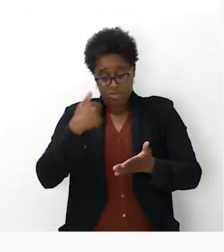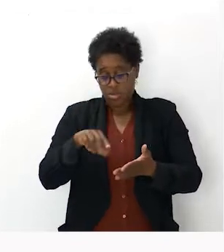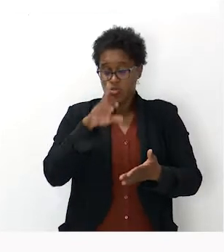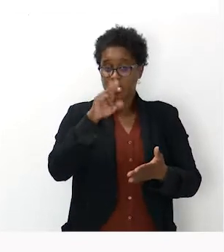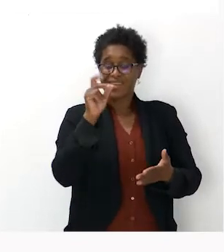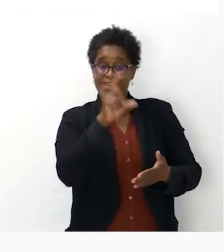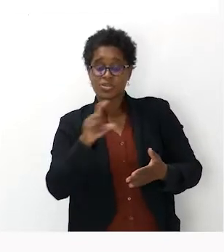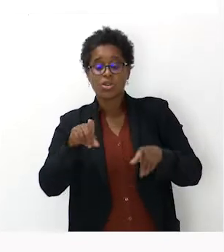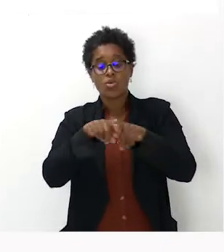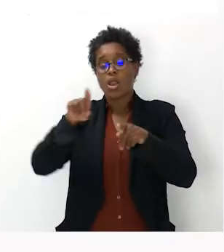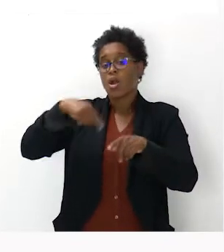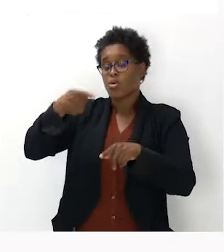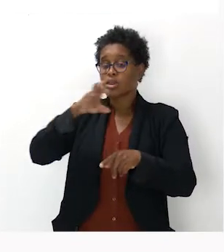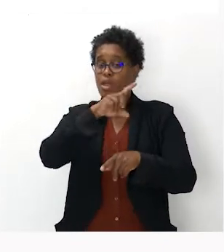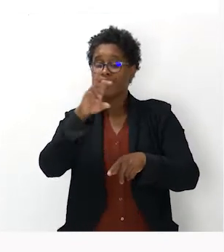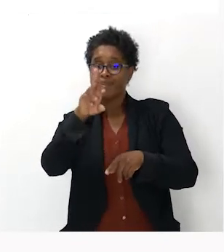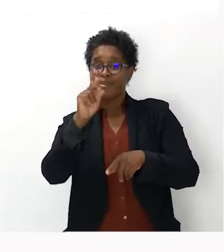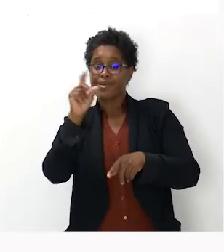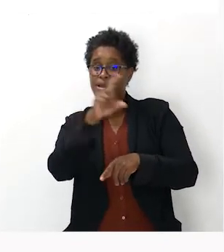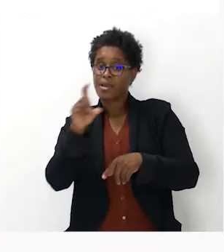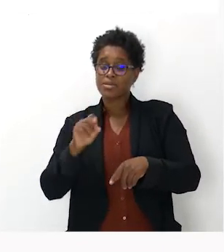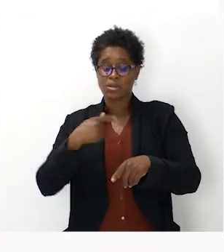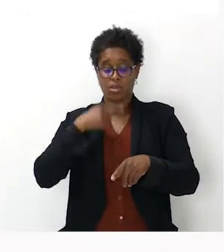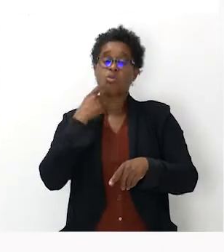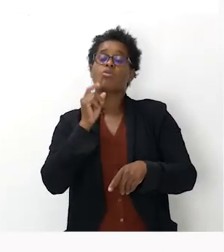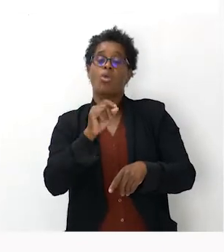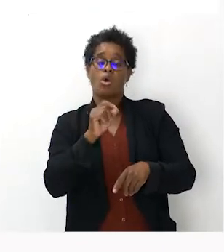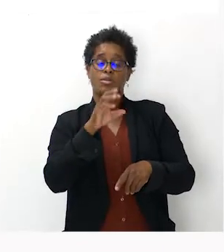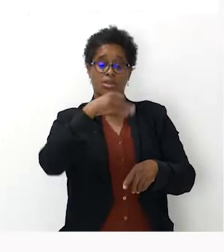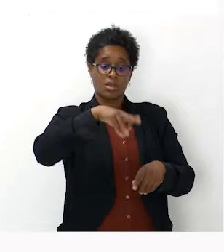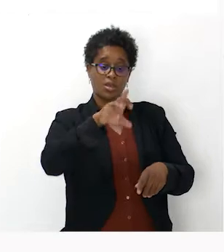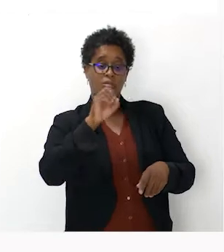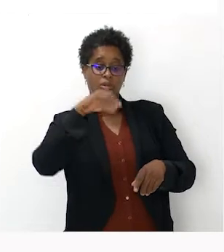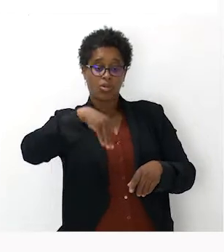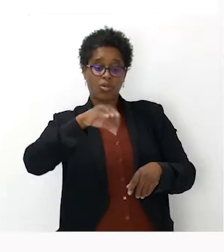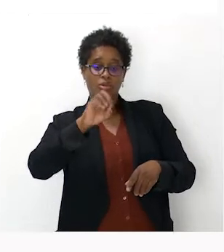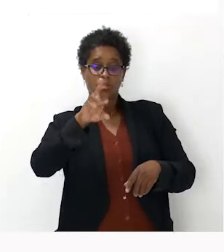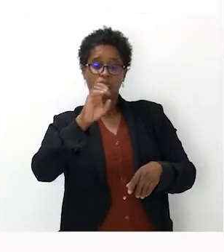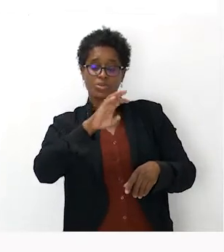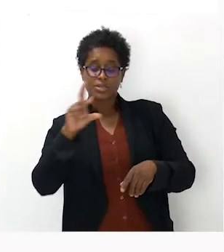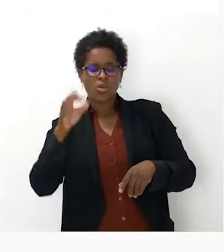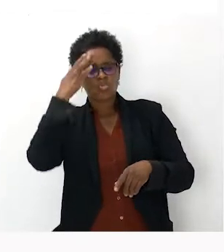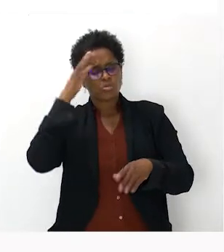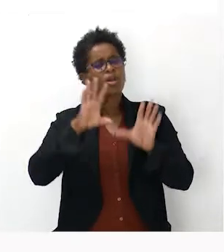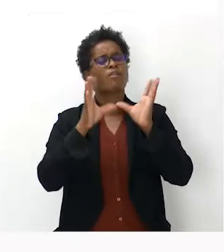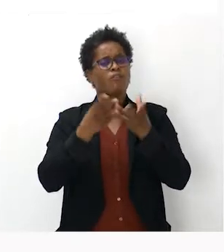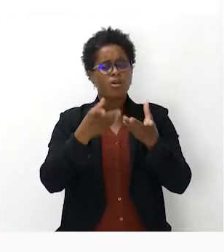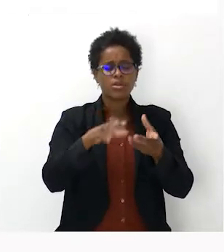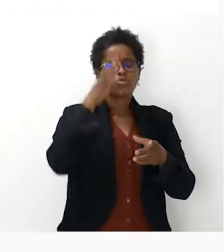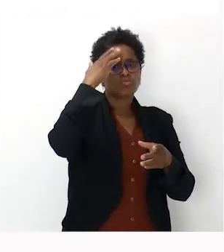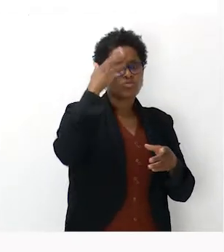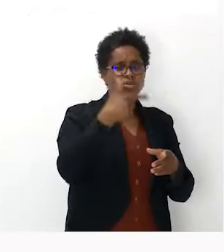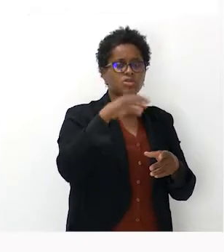igual a outra razão, eu chamo de proporção. Os números que formam a proporção são os termos